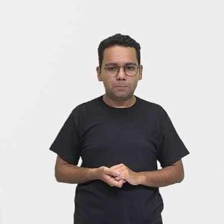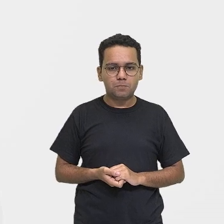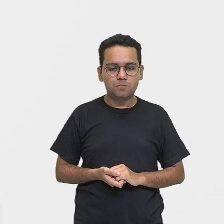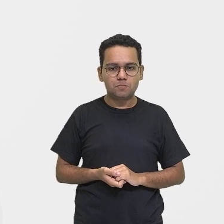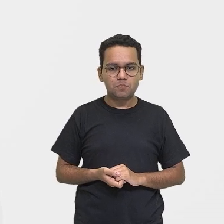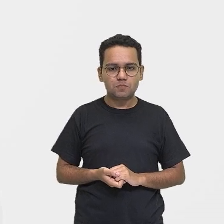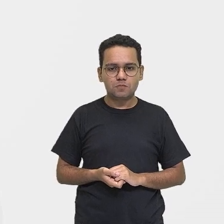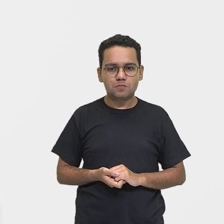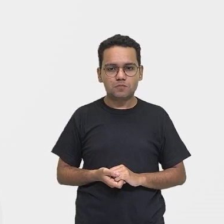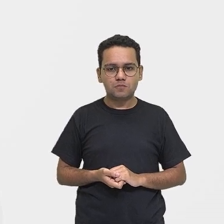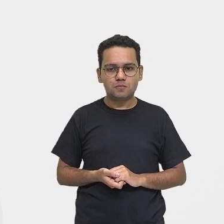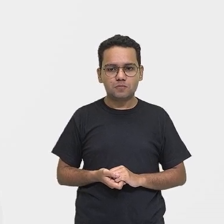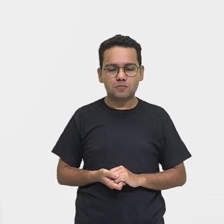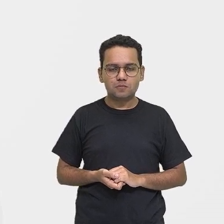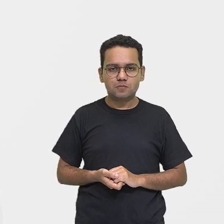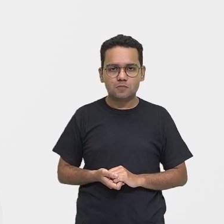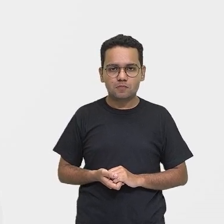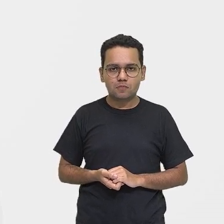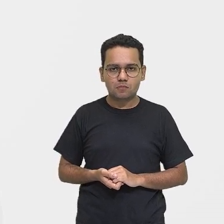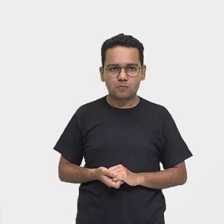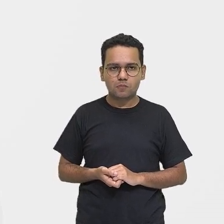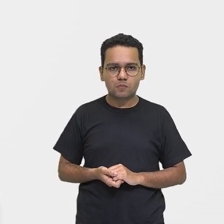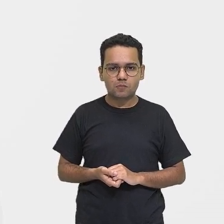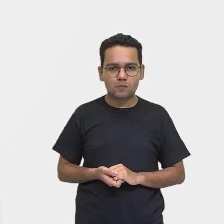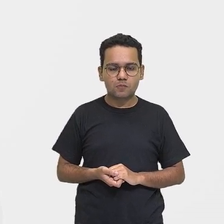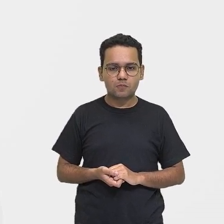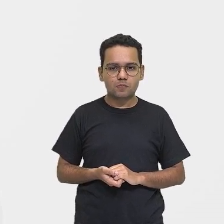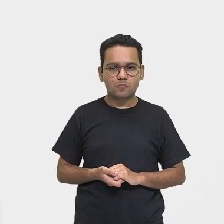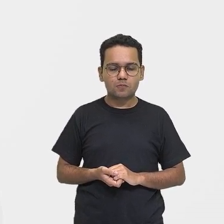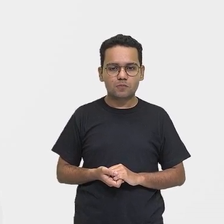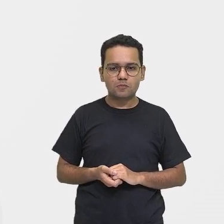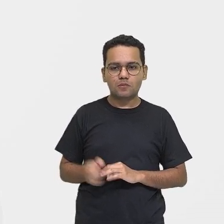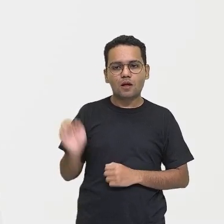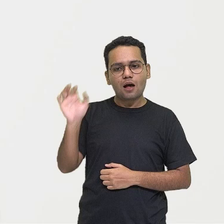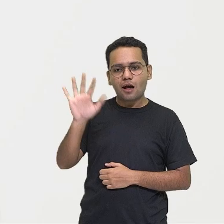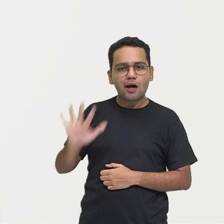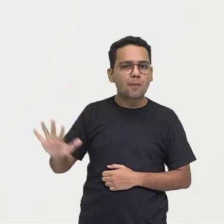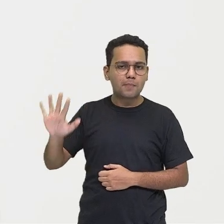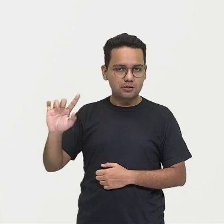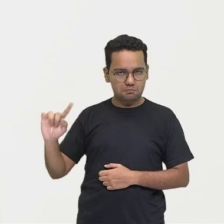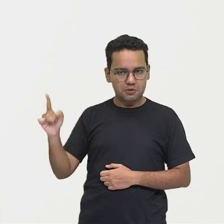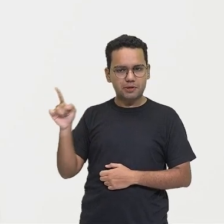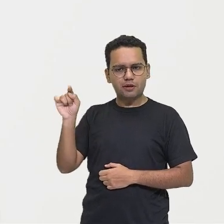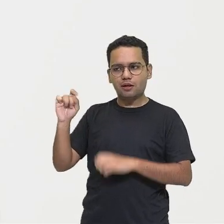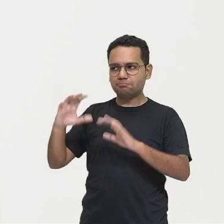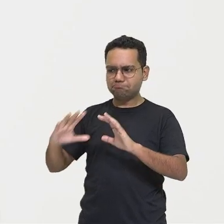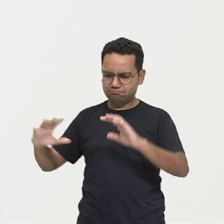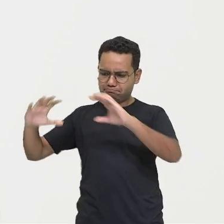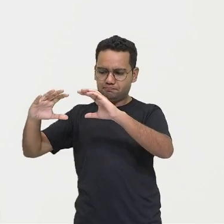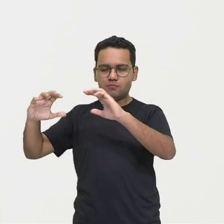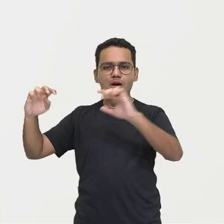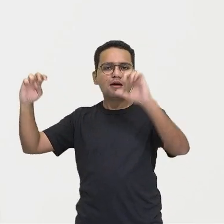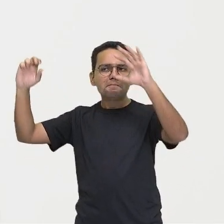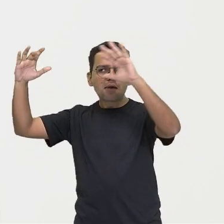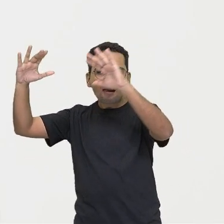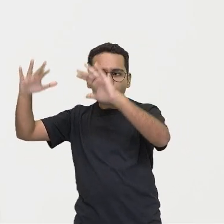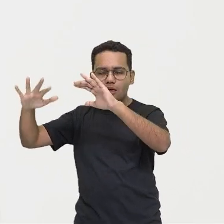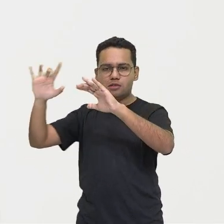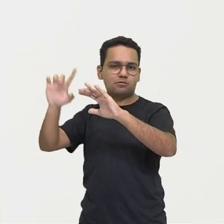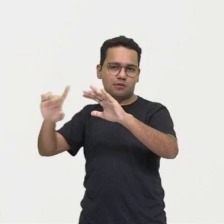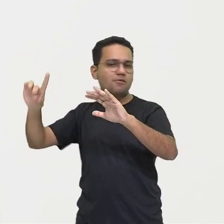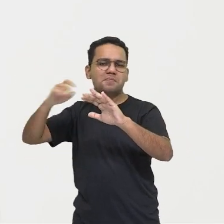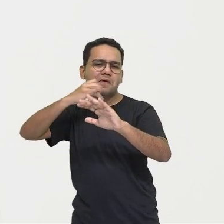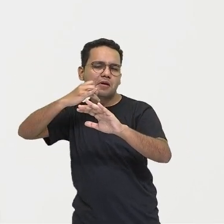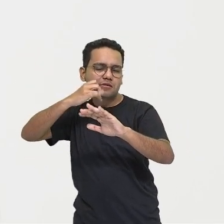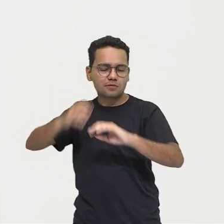uma ilustração sobre a forma divina. Já a segunda,